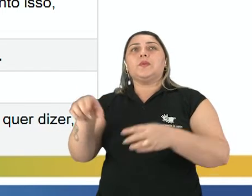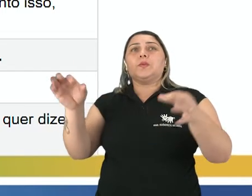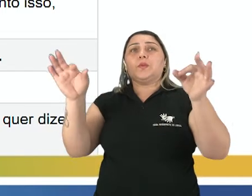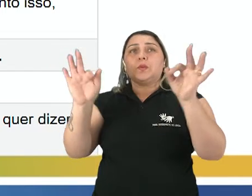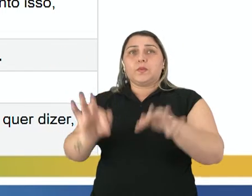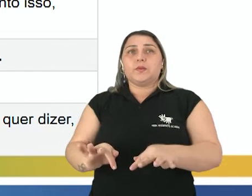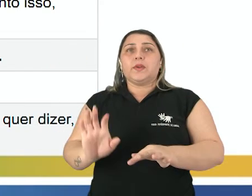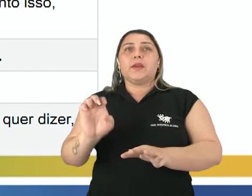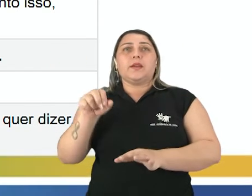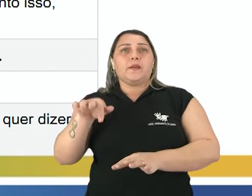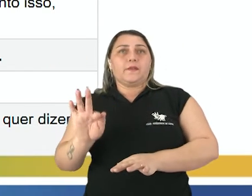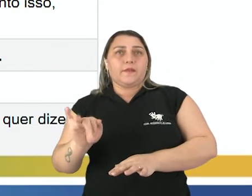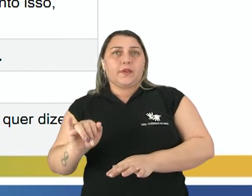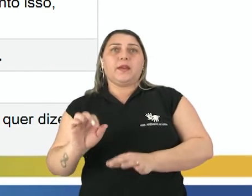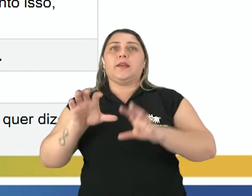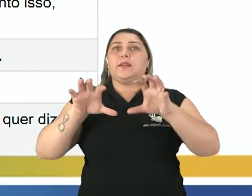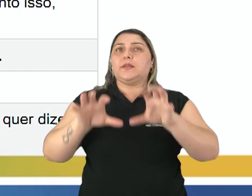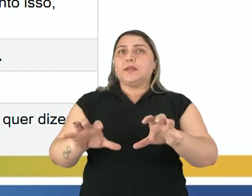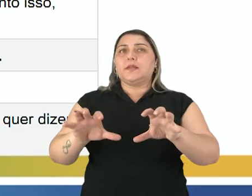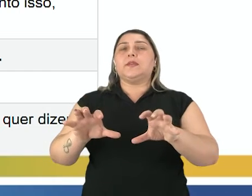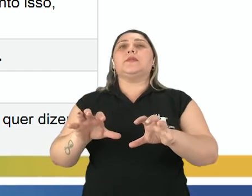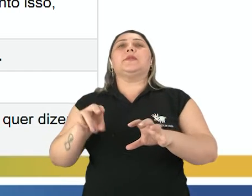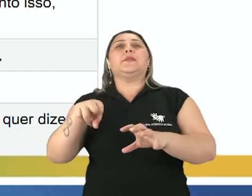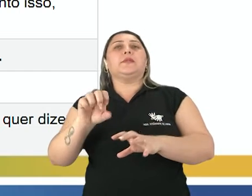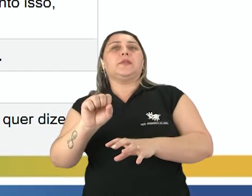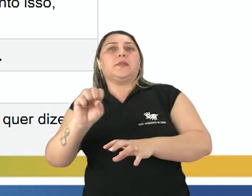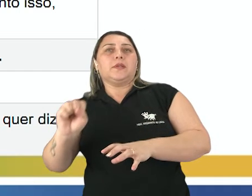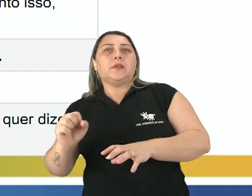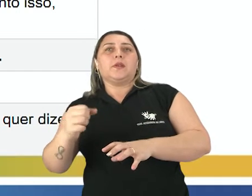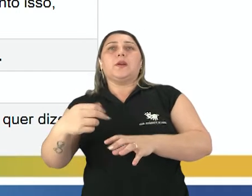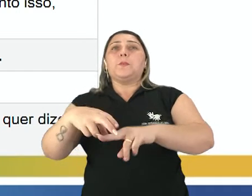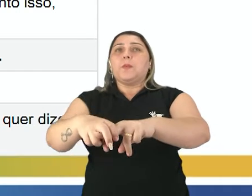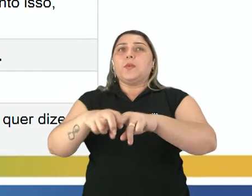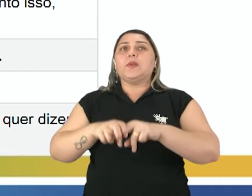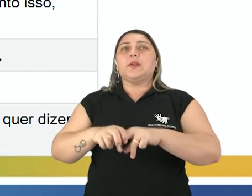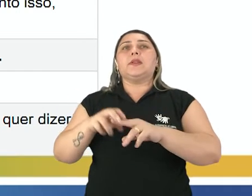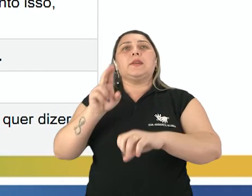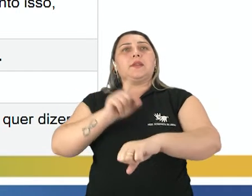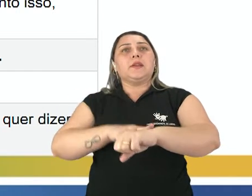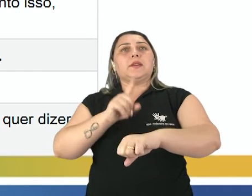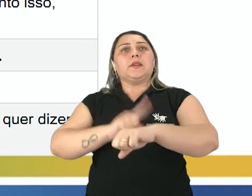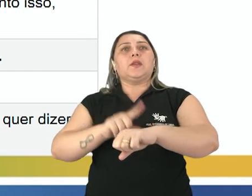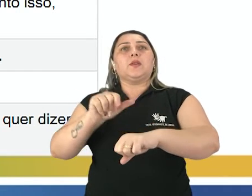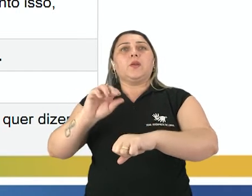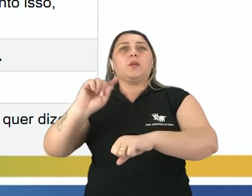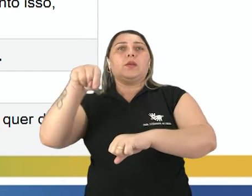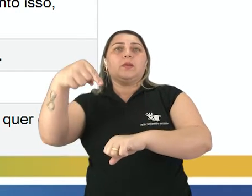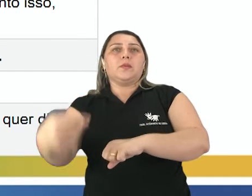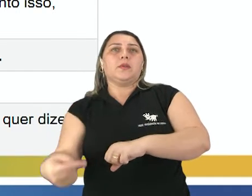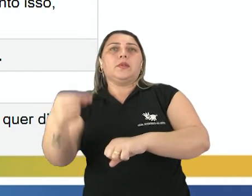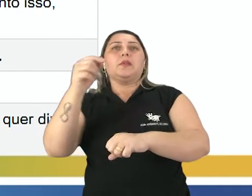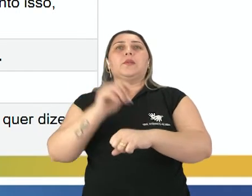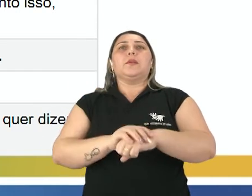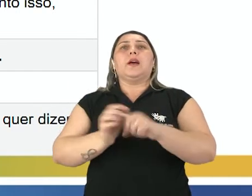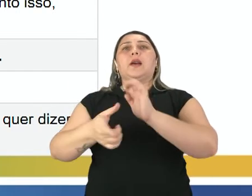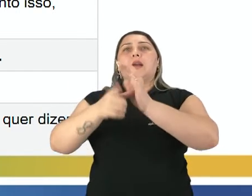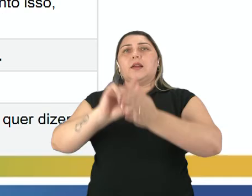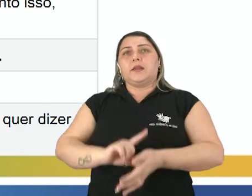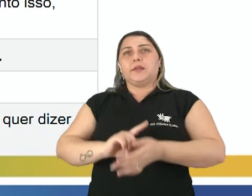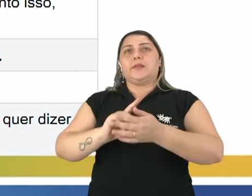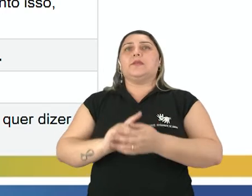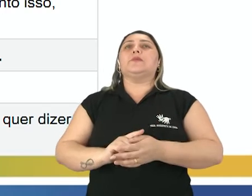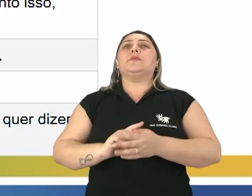enfim, dessa forma, em suma, tempo, logo após, ocasionalmente, posteriormente,